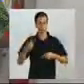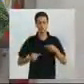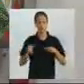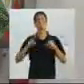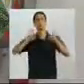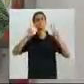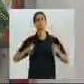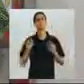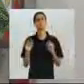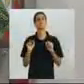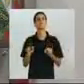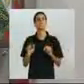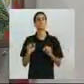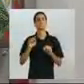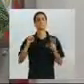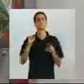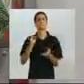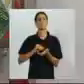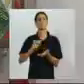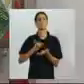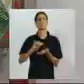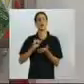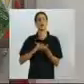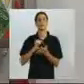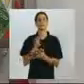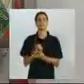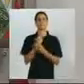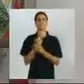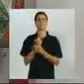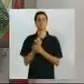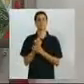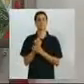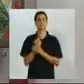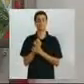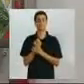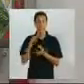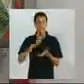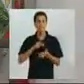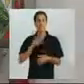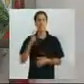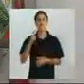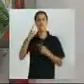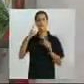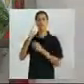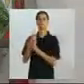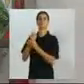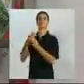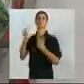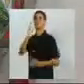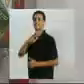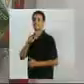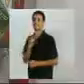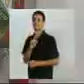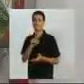falar um pouquinho sobre a insegurança. Não dá mais para falar sobre segurança, é insegurança. E falo isso também porque nós estamos